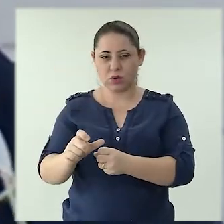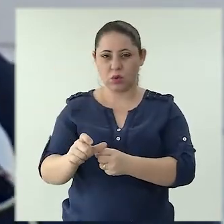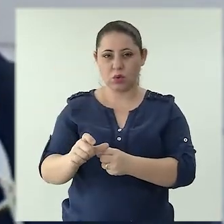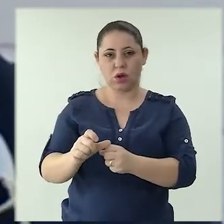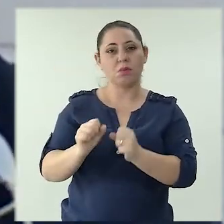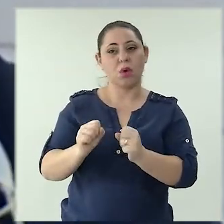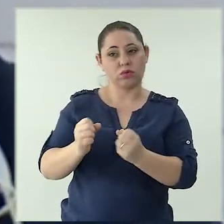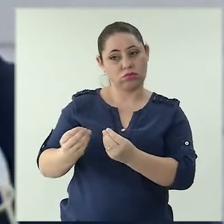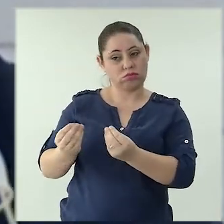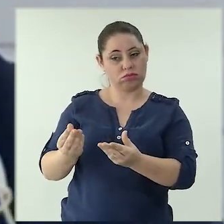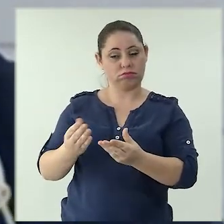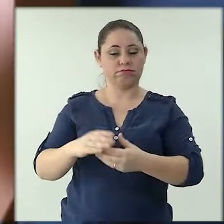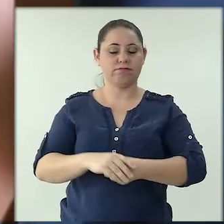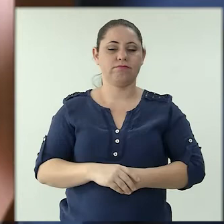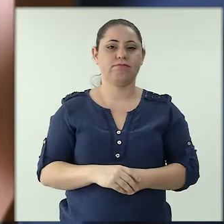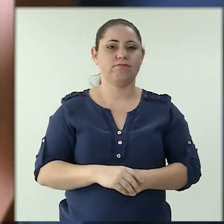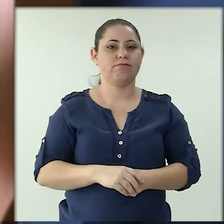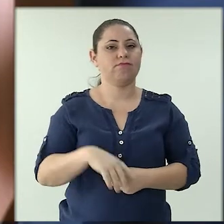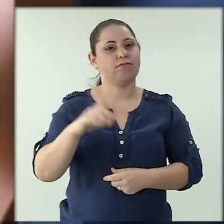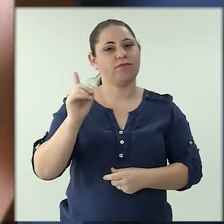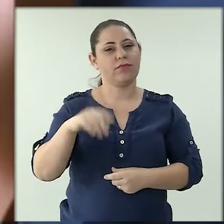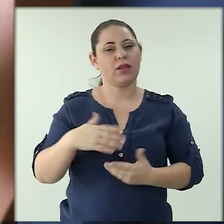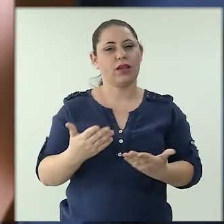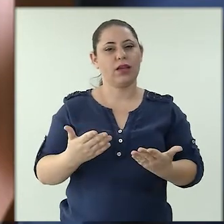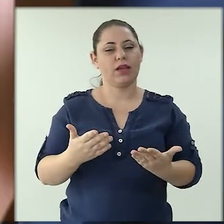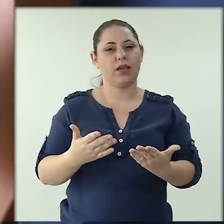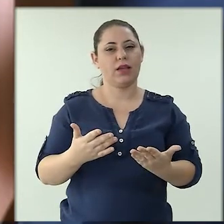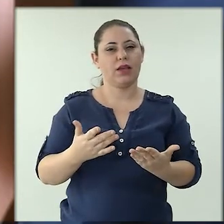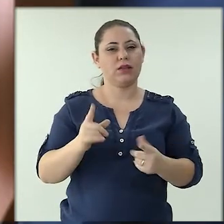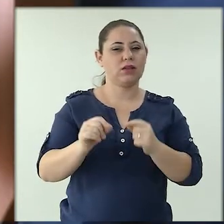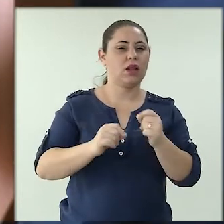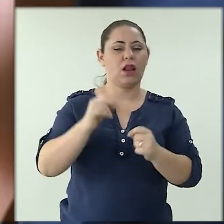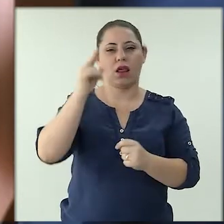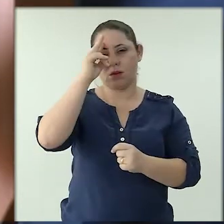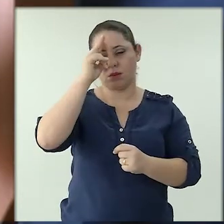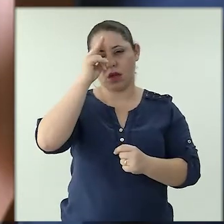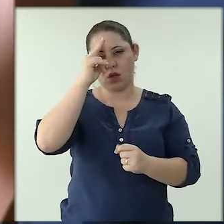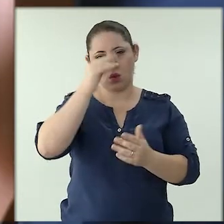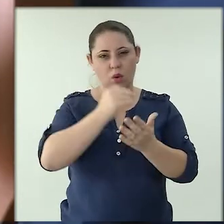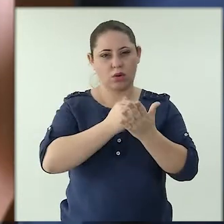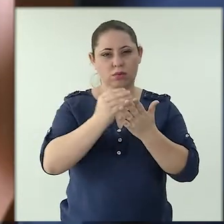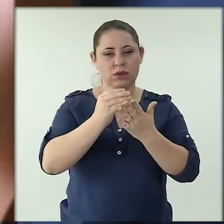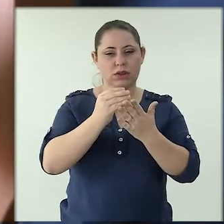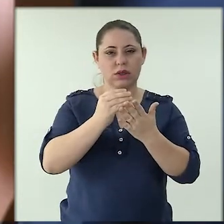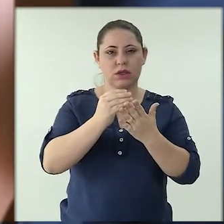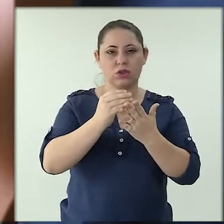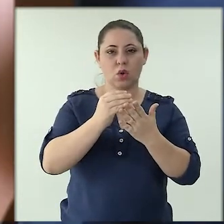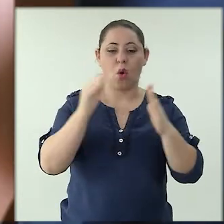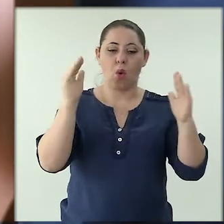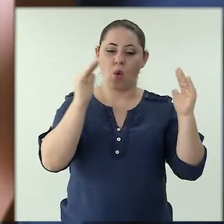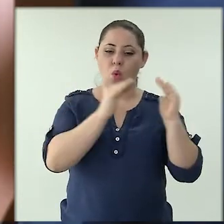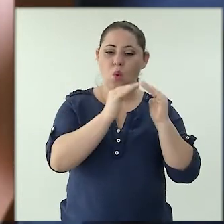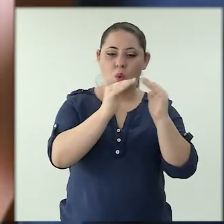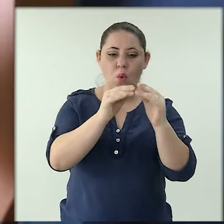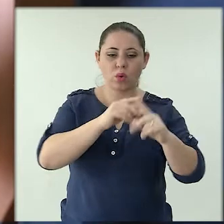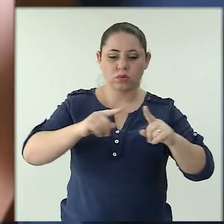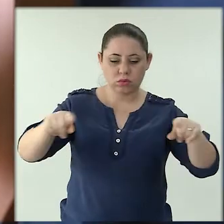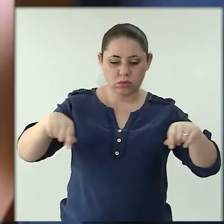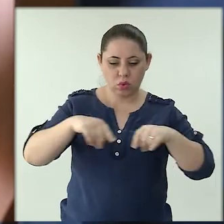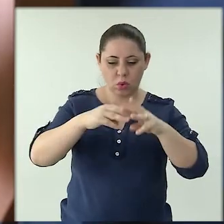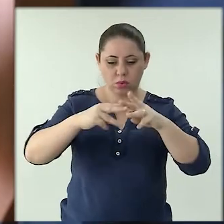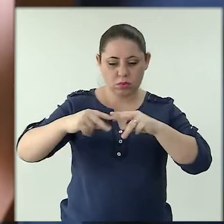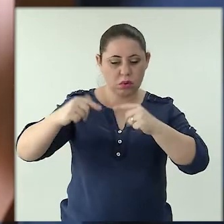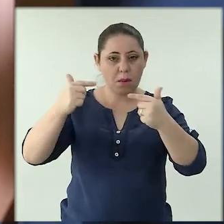forma extrajudicial. Um dos pontos que a gente fez questão de ressaltar na abertura do programa é que bens públicos não são passíveis